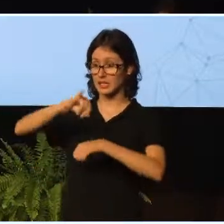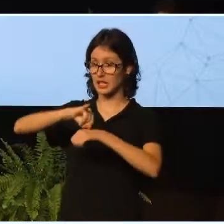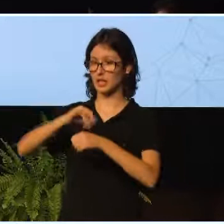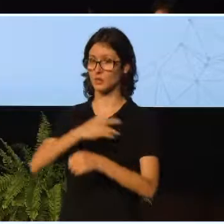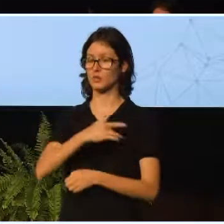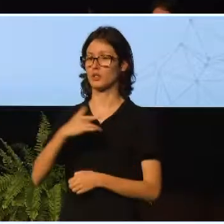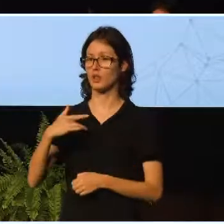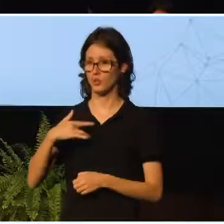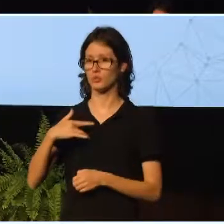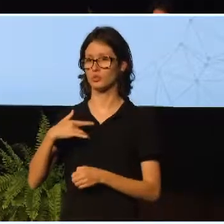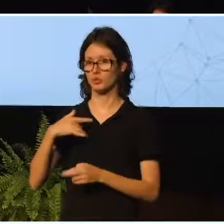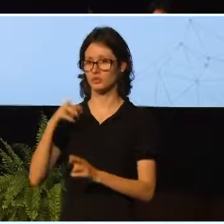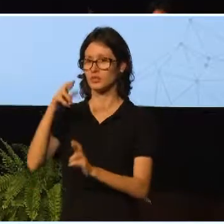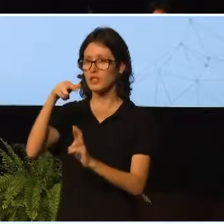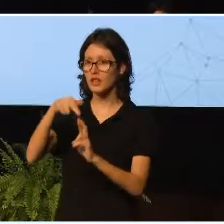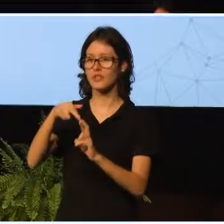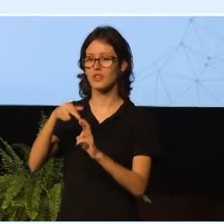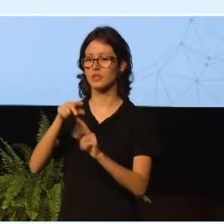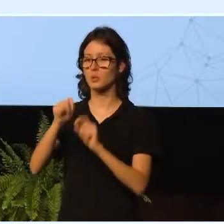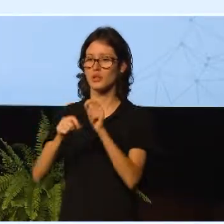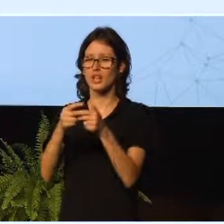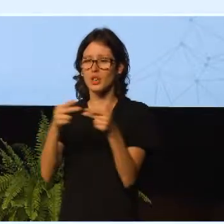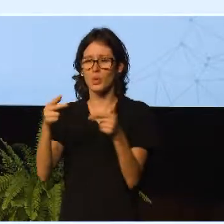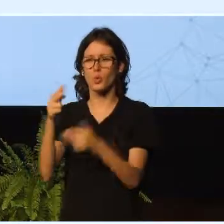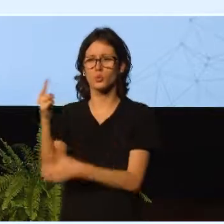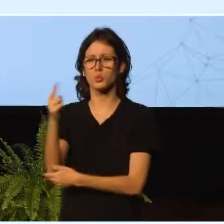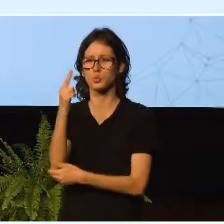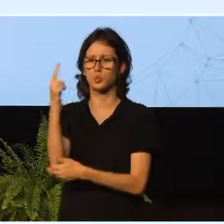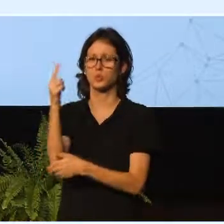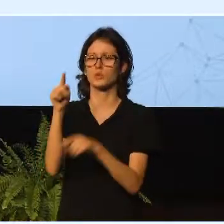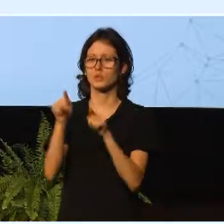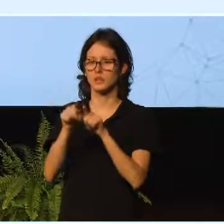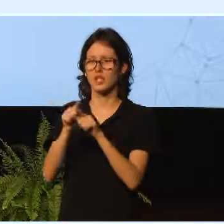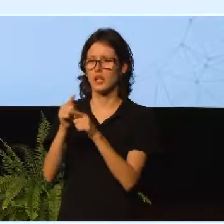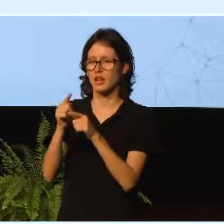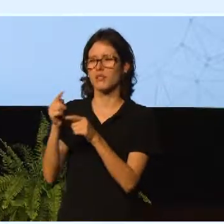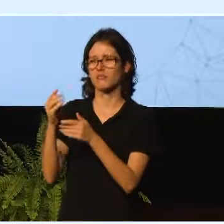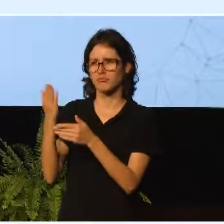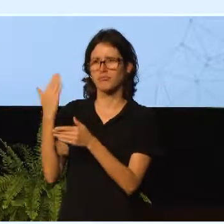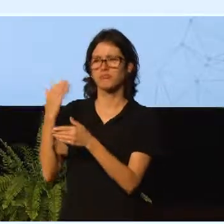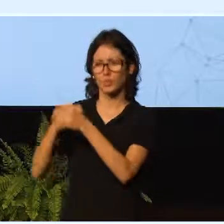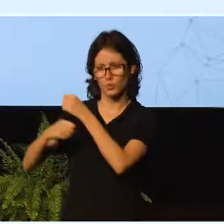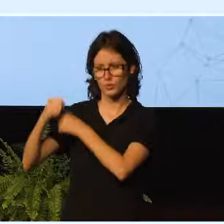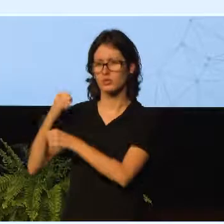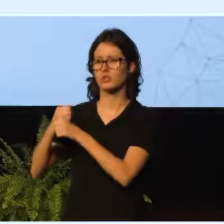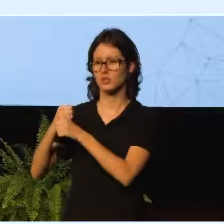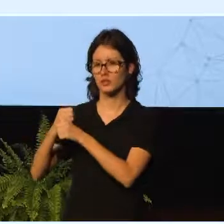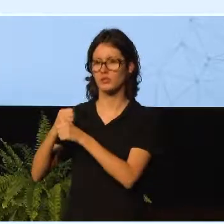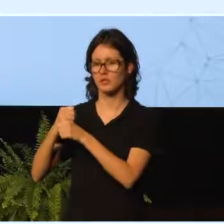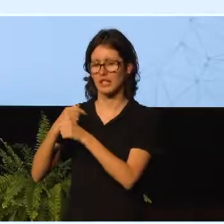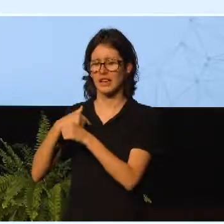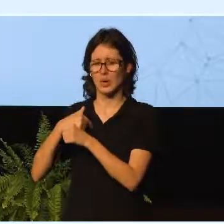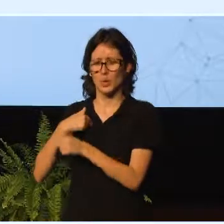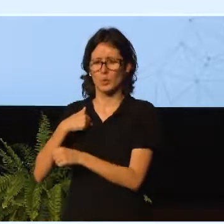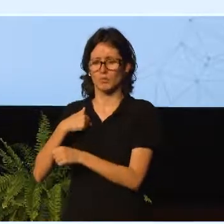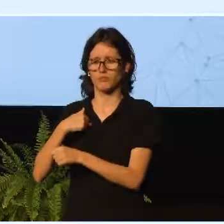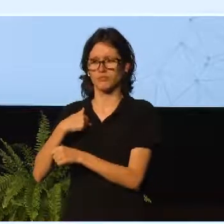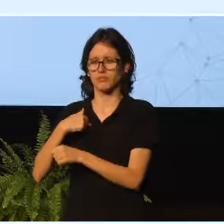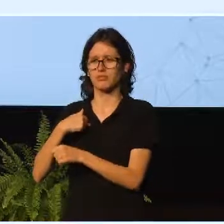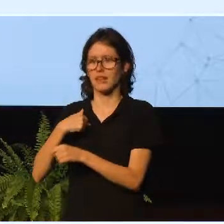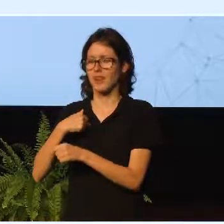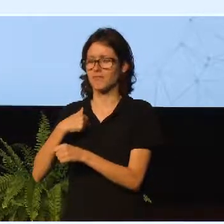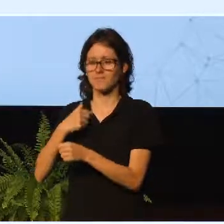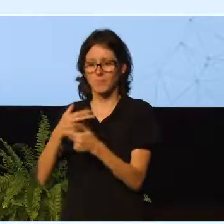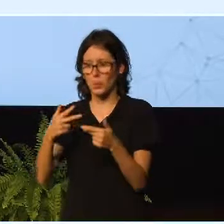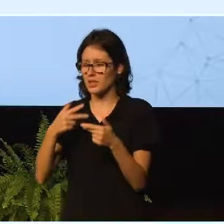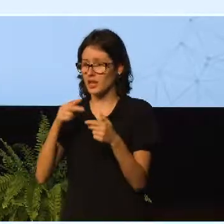ele é referência em gestação de alto risco. Até alguns anos atrás, ficar grávido era correr risco de